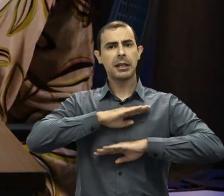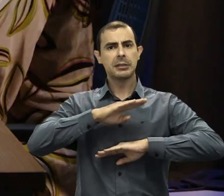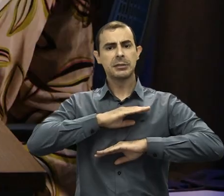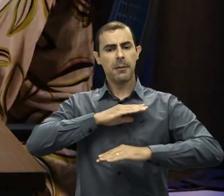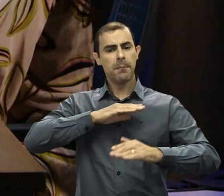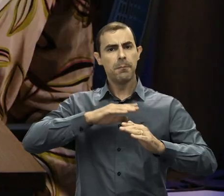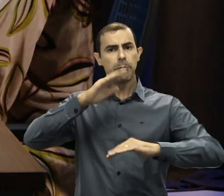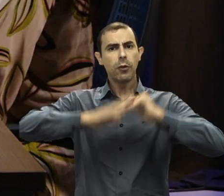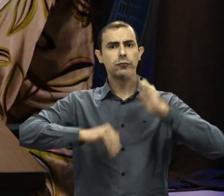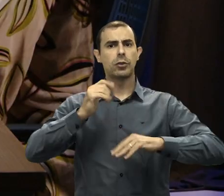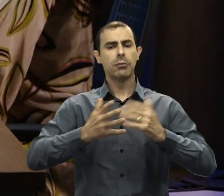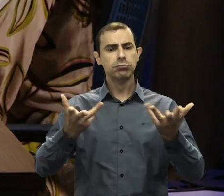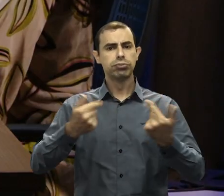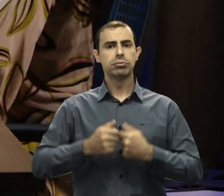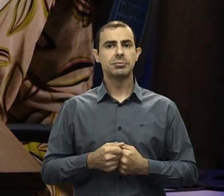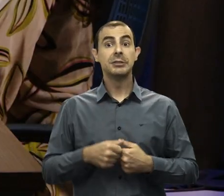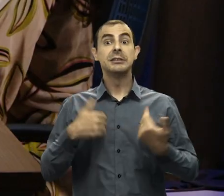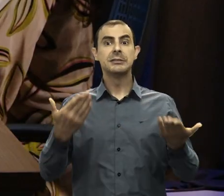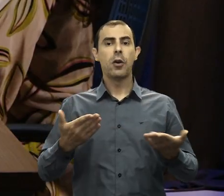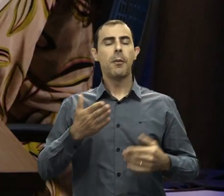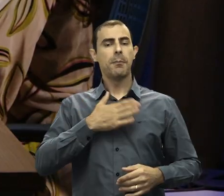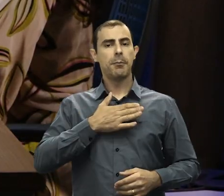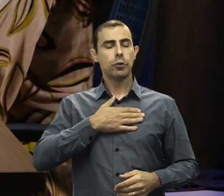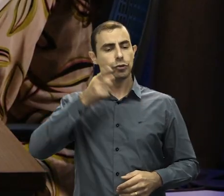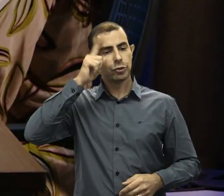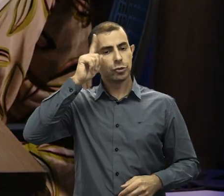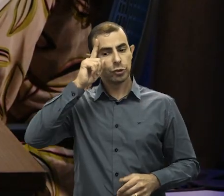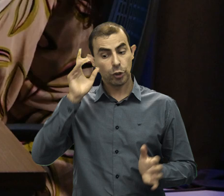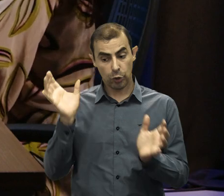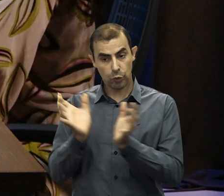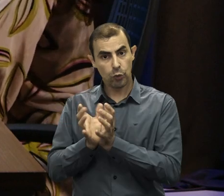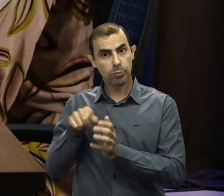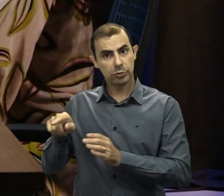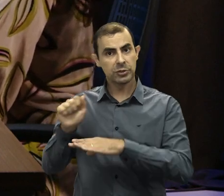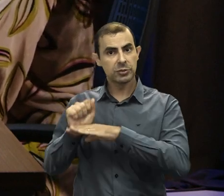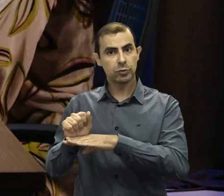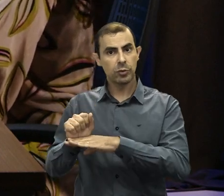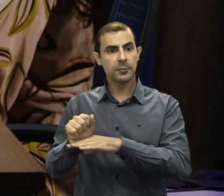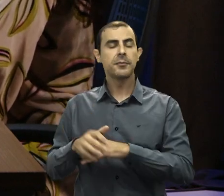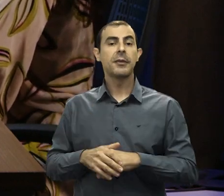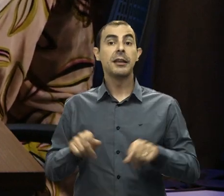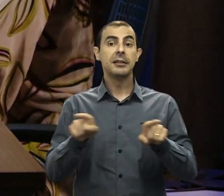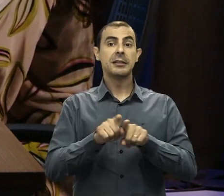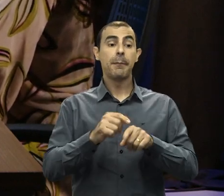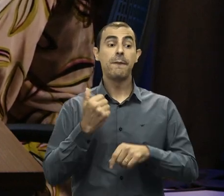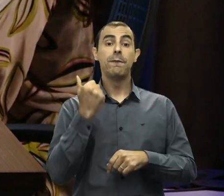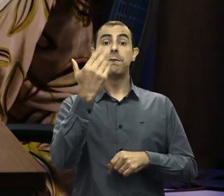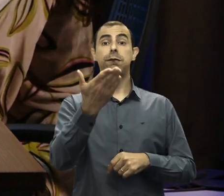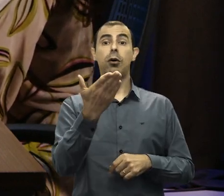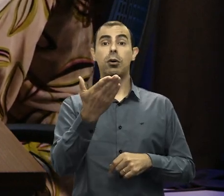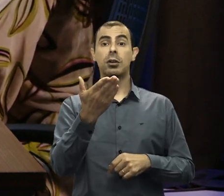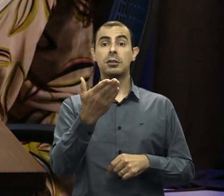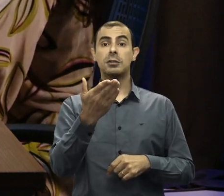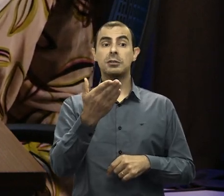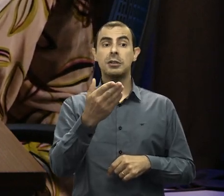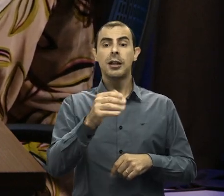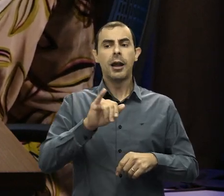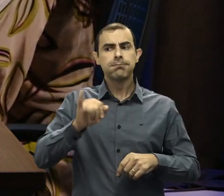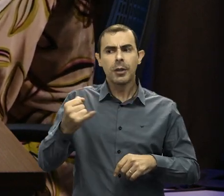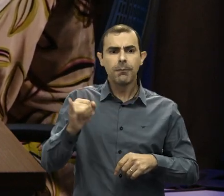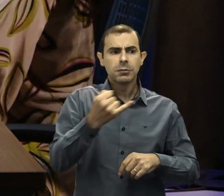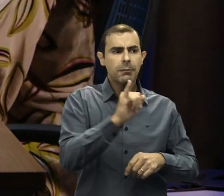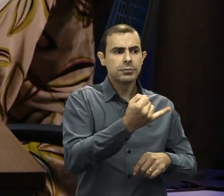Então, eu trago tanto no meu dia a dia com a minha equipe, quanto lá para fora,